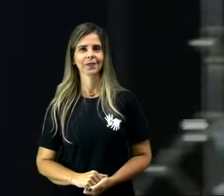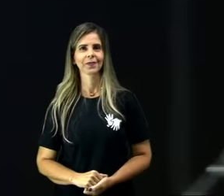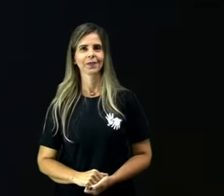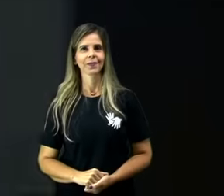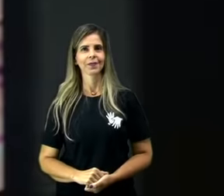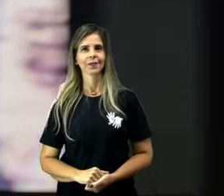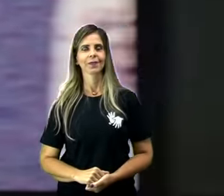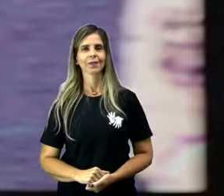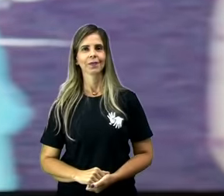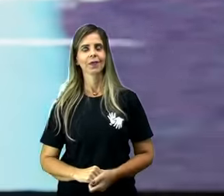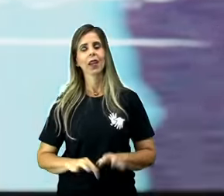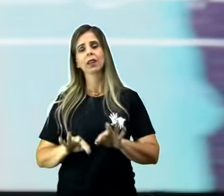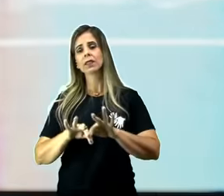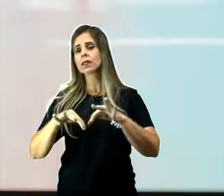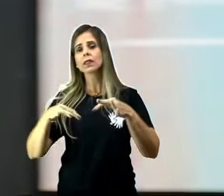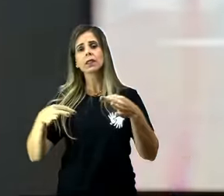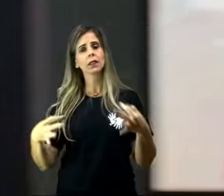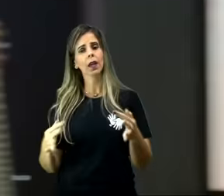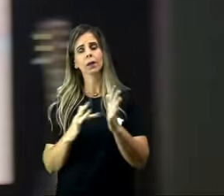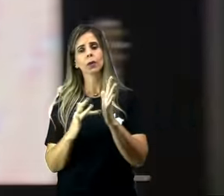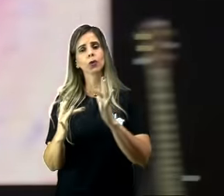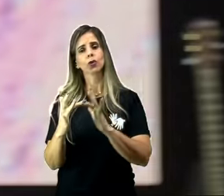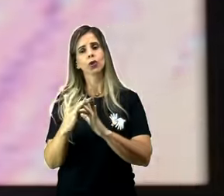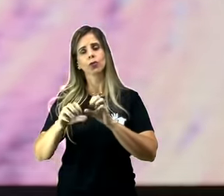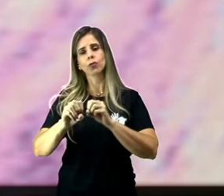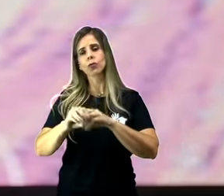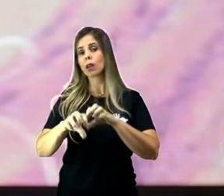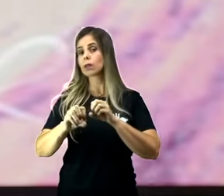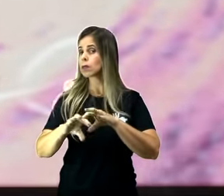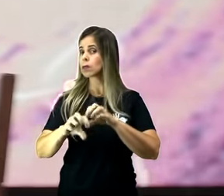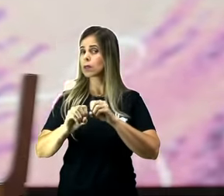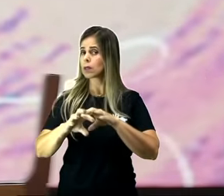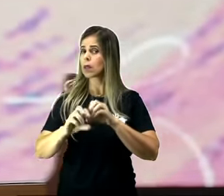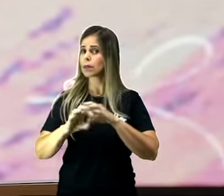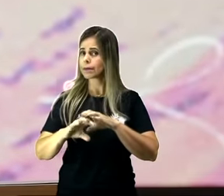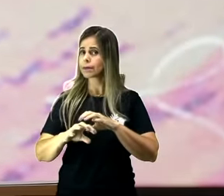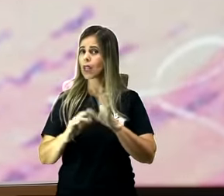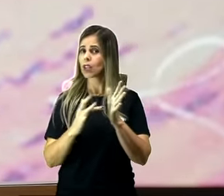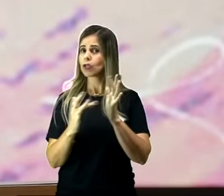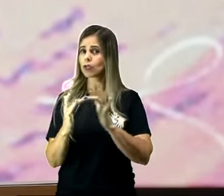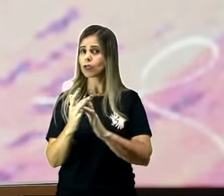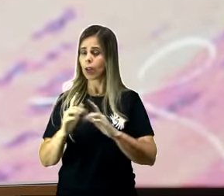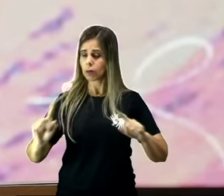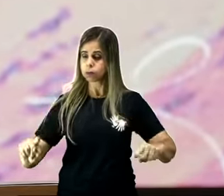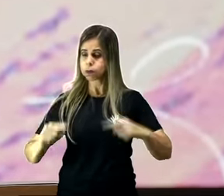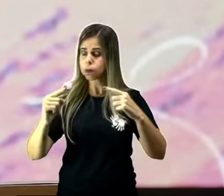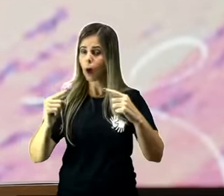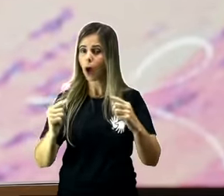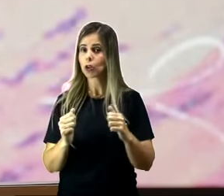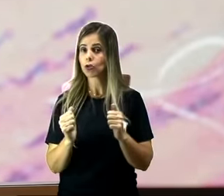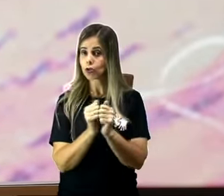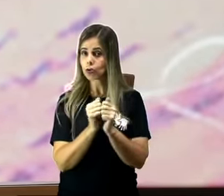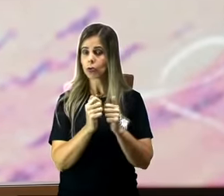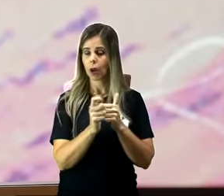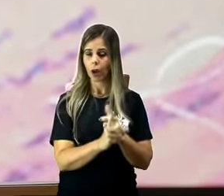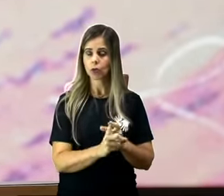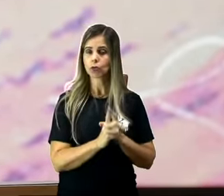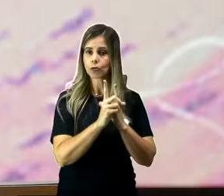Então a lógica é simples, o que Jesus está enfrentando com os discípulos não tem a ver com o que eles estão vivendo, tem a ver com o que eles vão